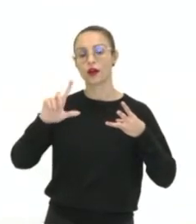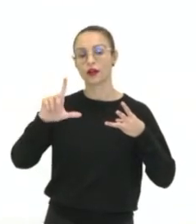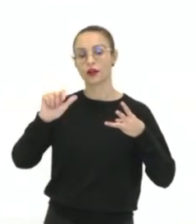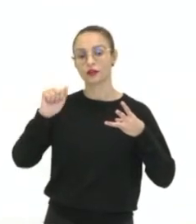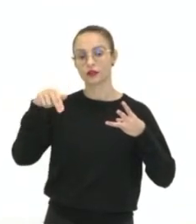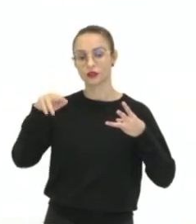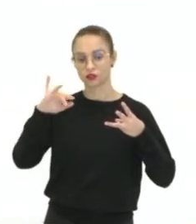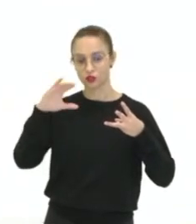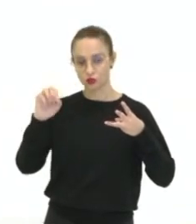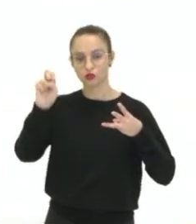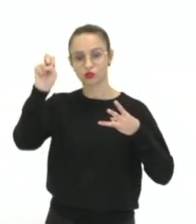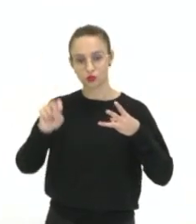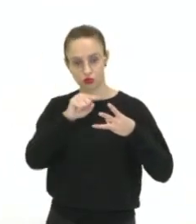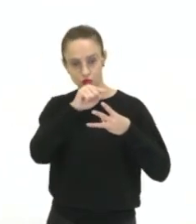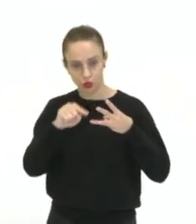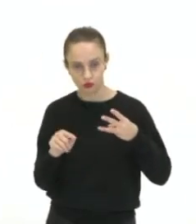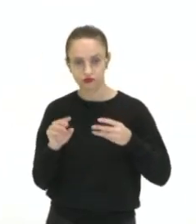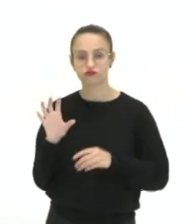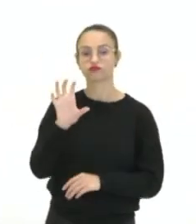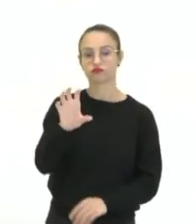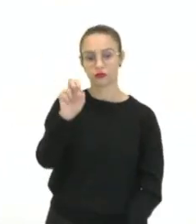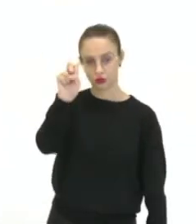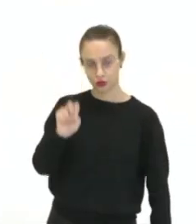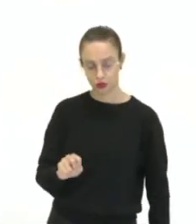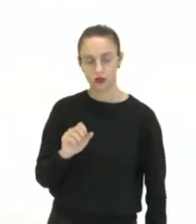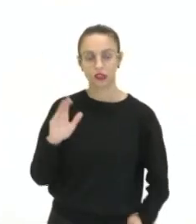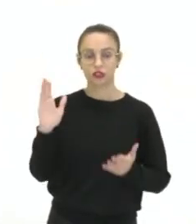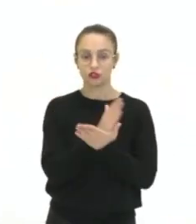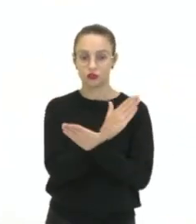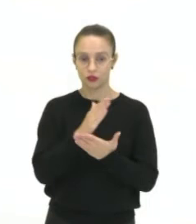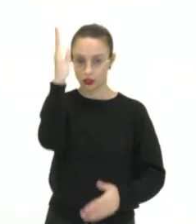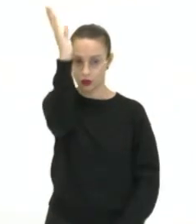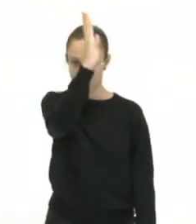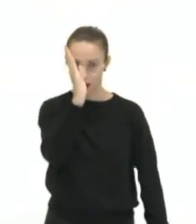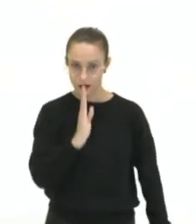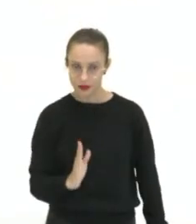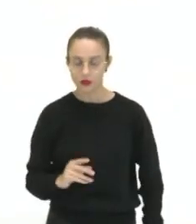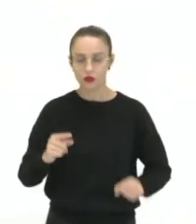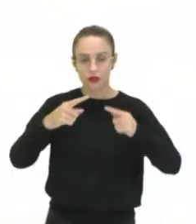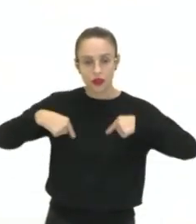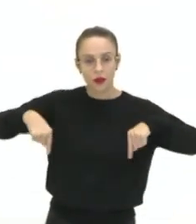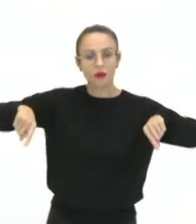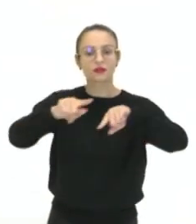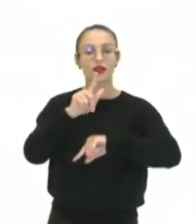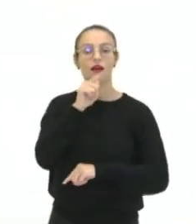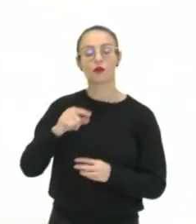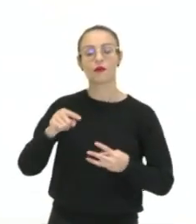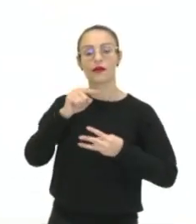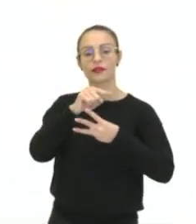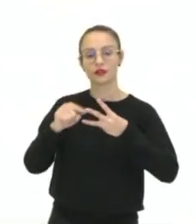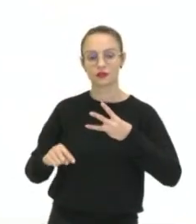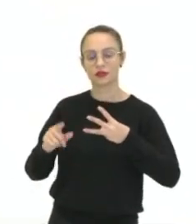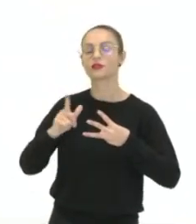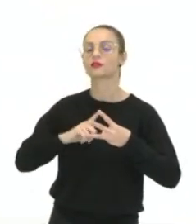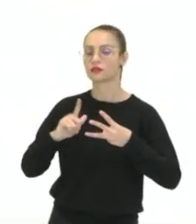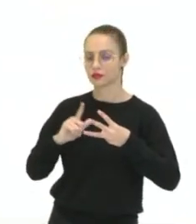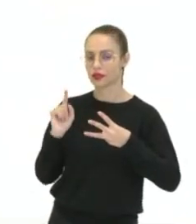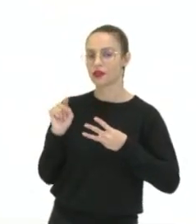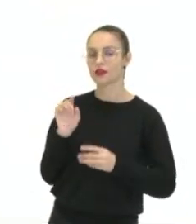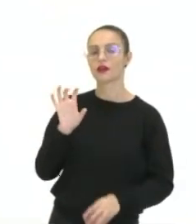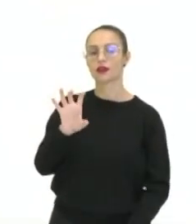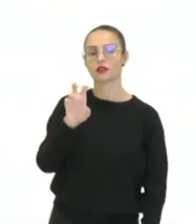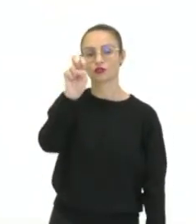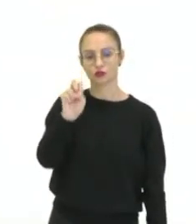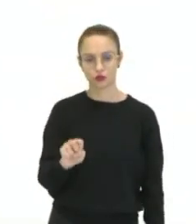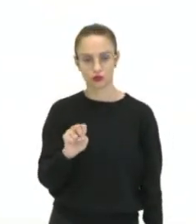presentes na região sul. Então, se eu considerar a divisão do Brasil em bacias hidrográficas, são essas que estão presentes na